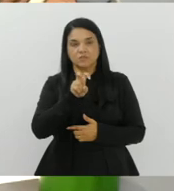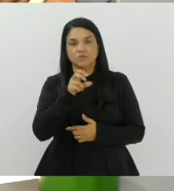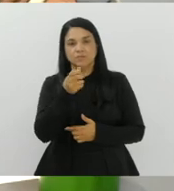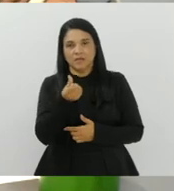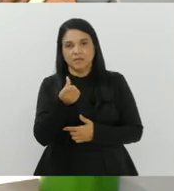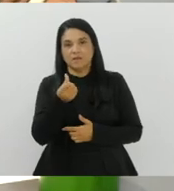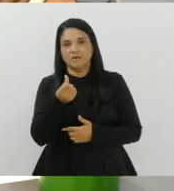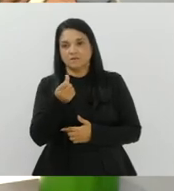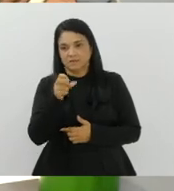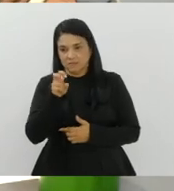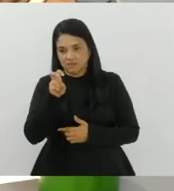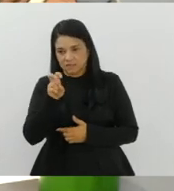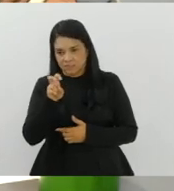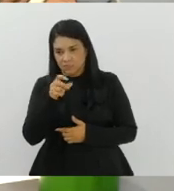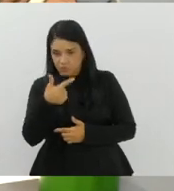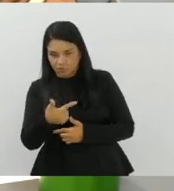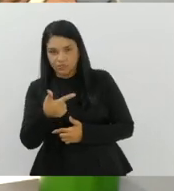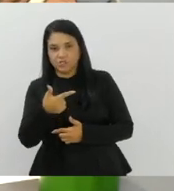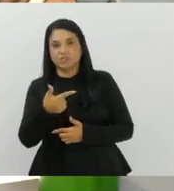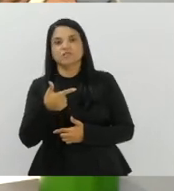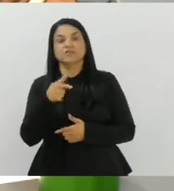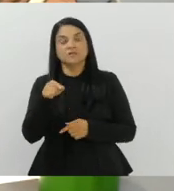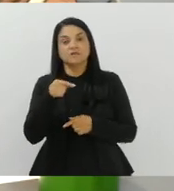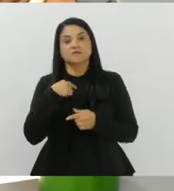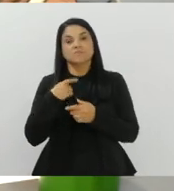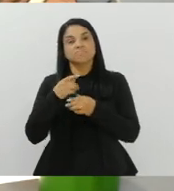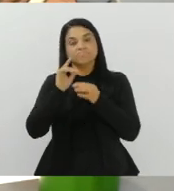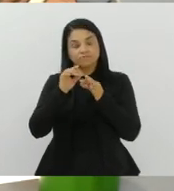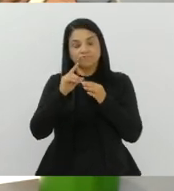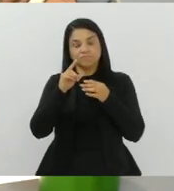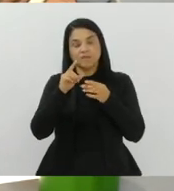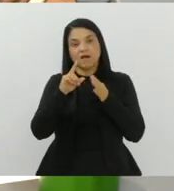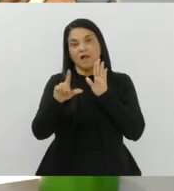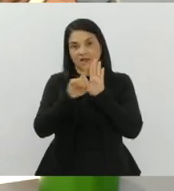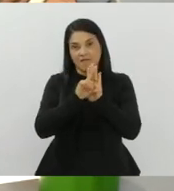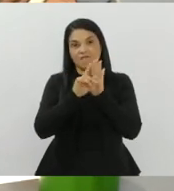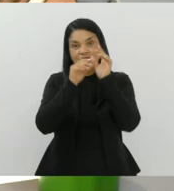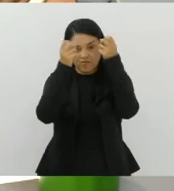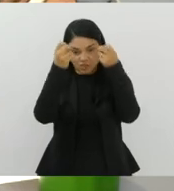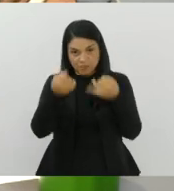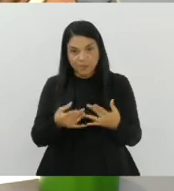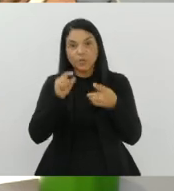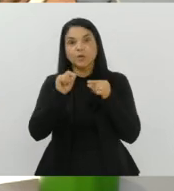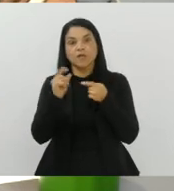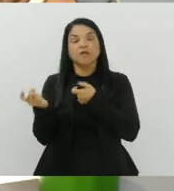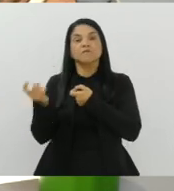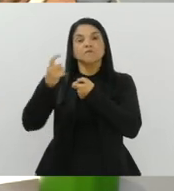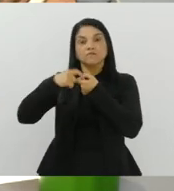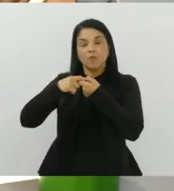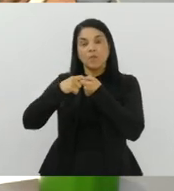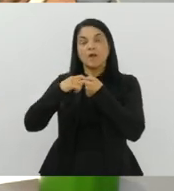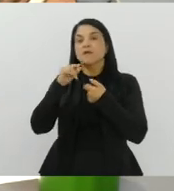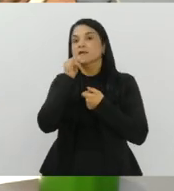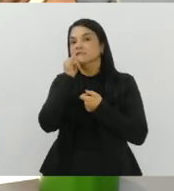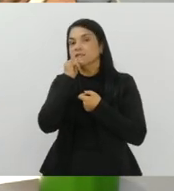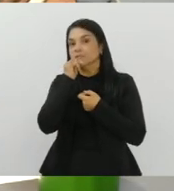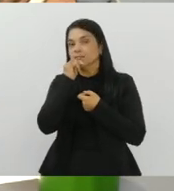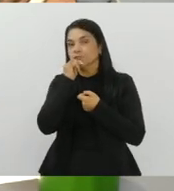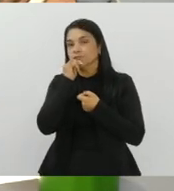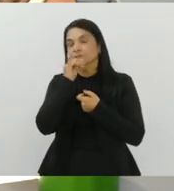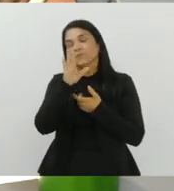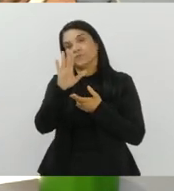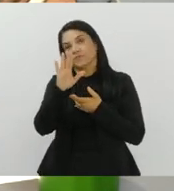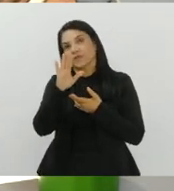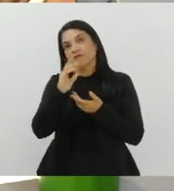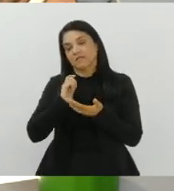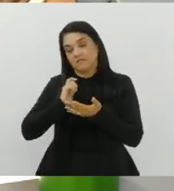dias, que, caso não aconteça, há o reembolso integral. O que vem acontecendo é, as famílias enviam o comprovante,